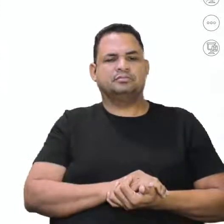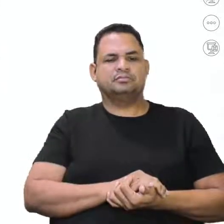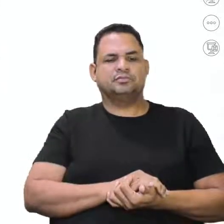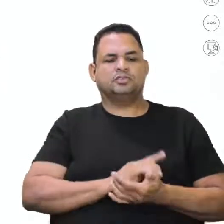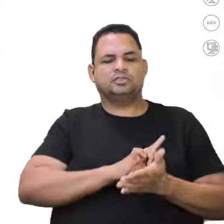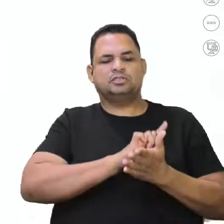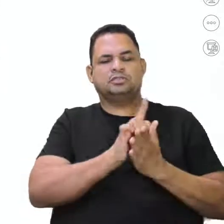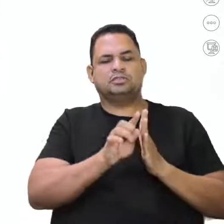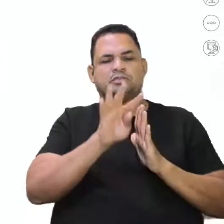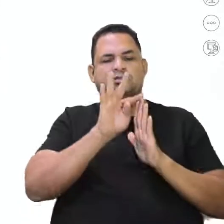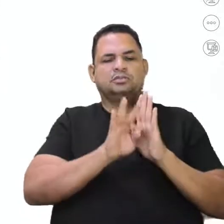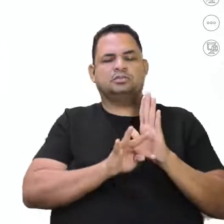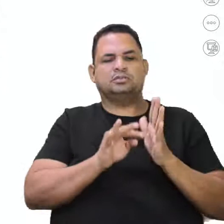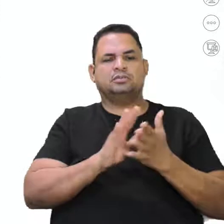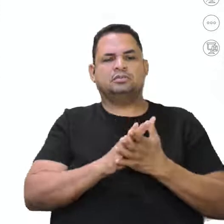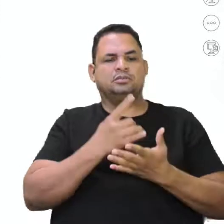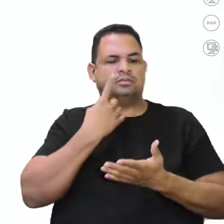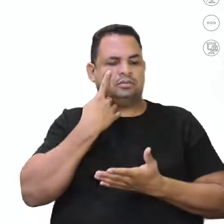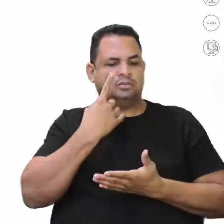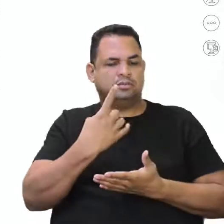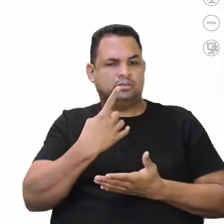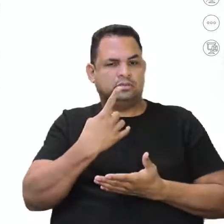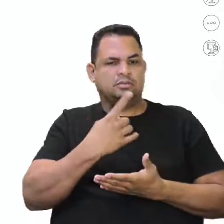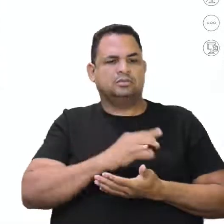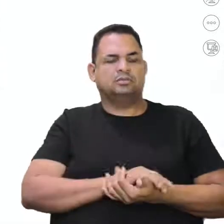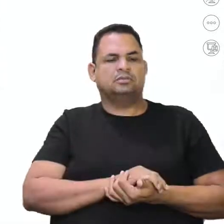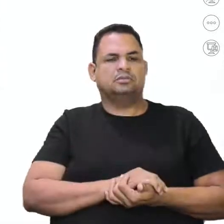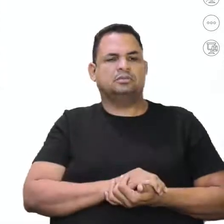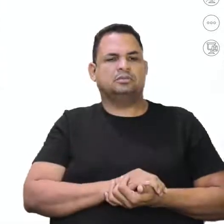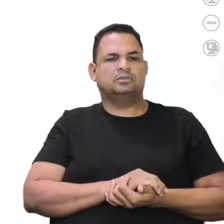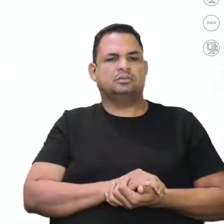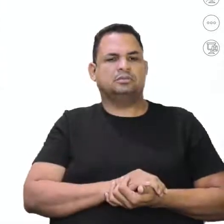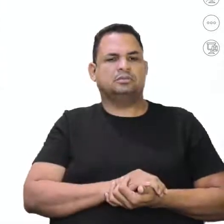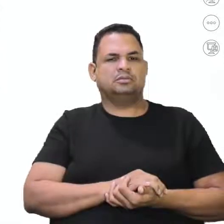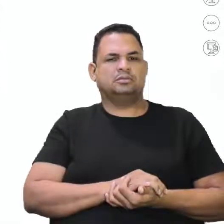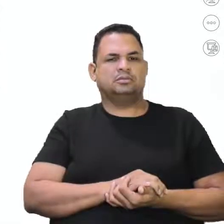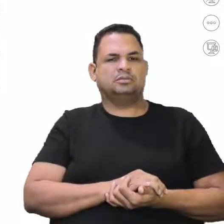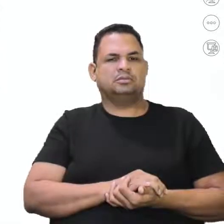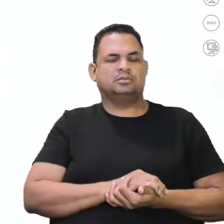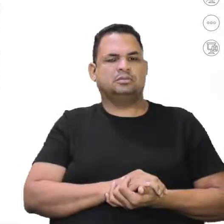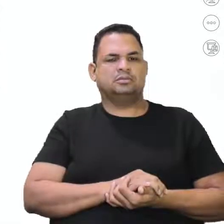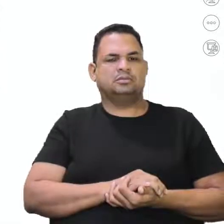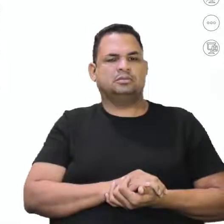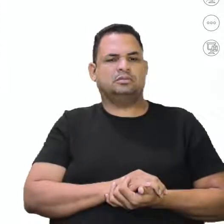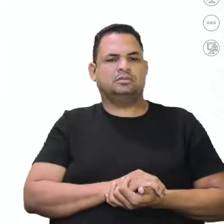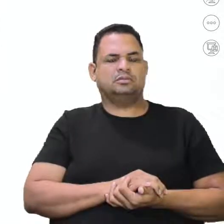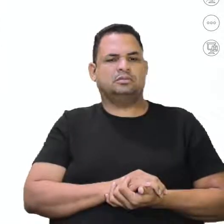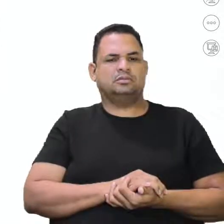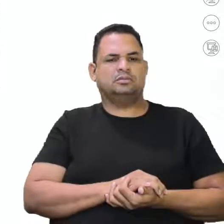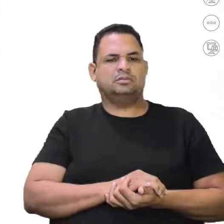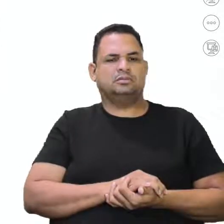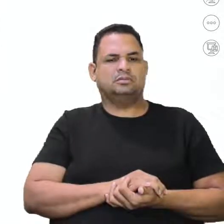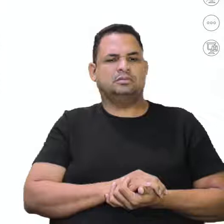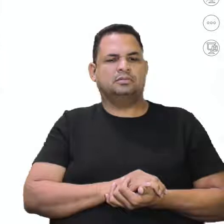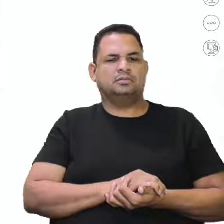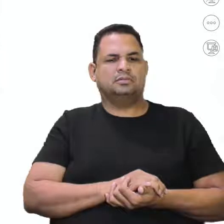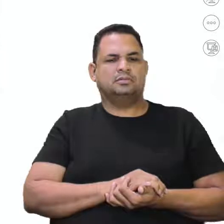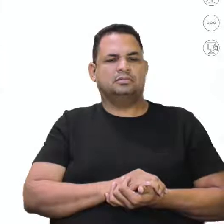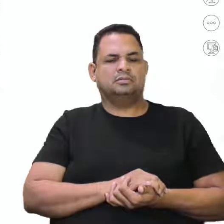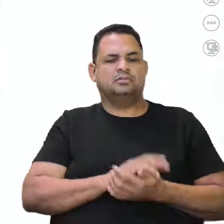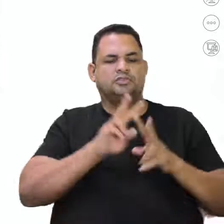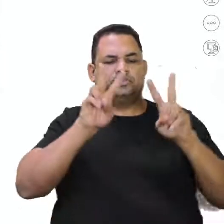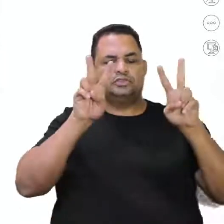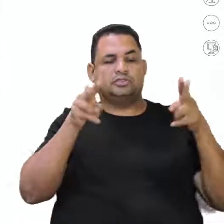article, você faz o quê? Você olha para look at. Look at o quê? Title,